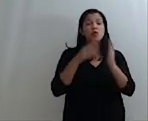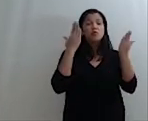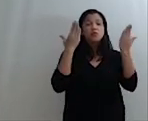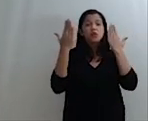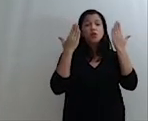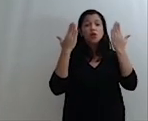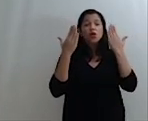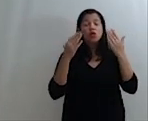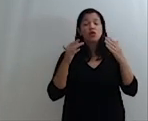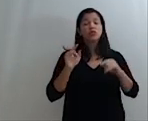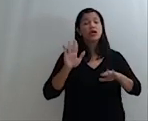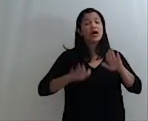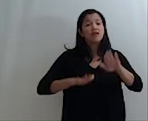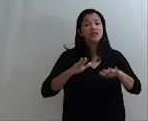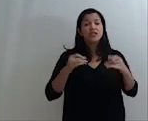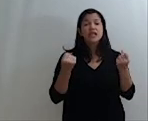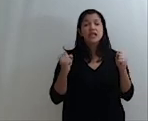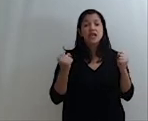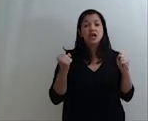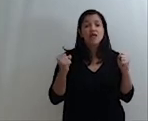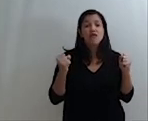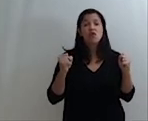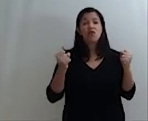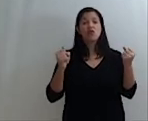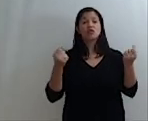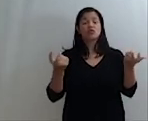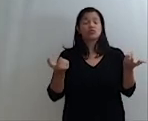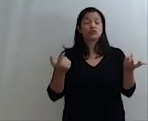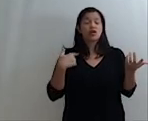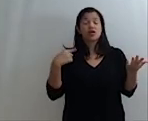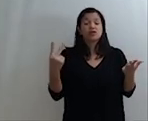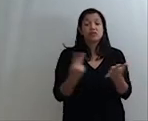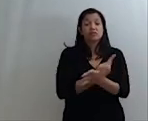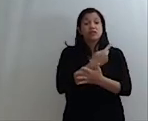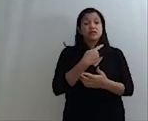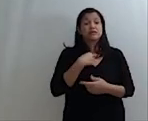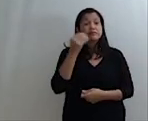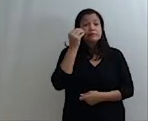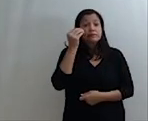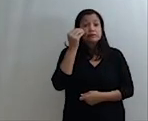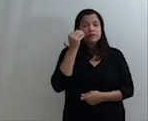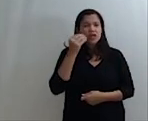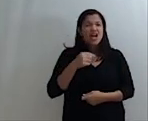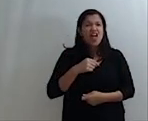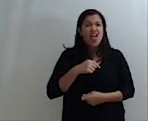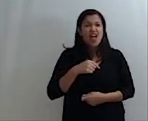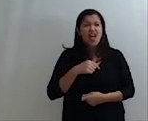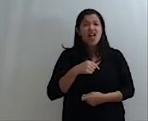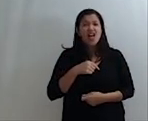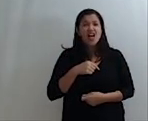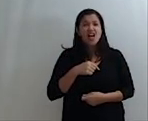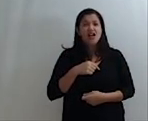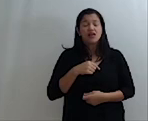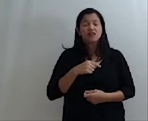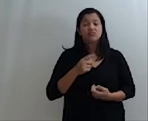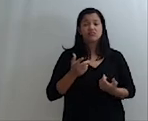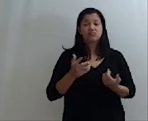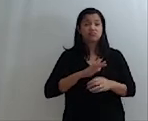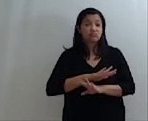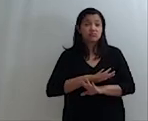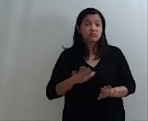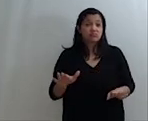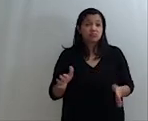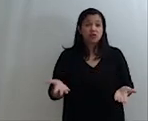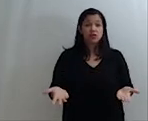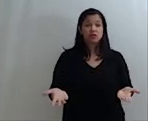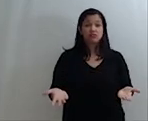nervosismo a indução né Há uma tentativa de confirmar então vejam nós como foi